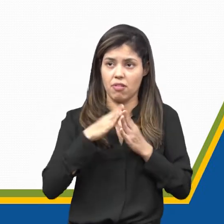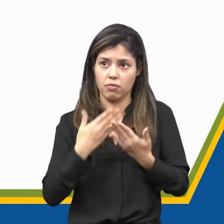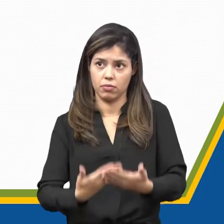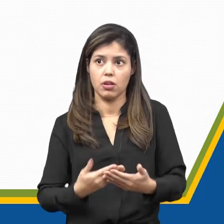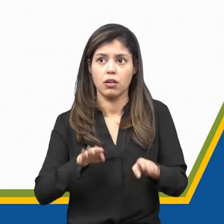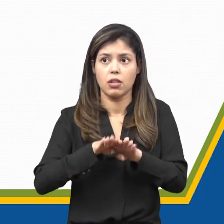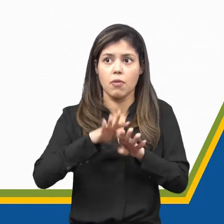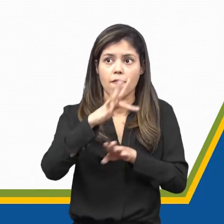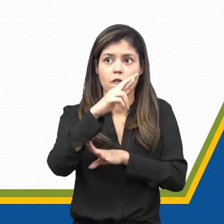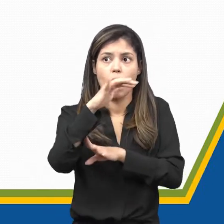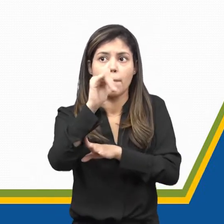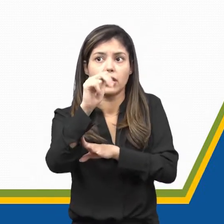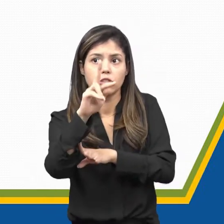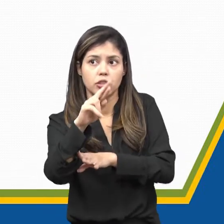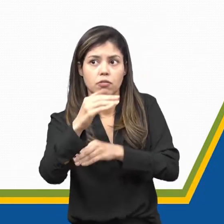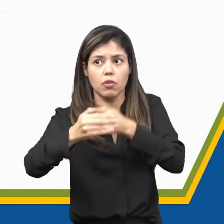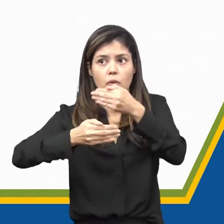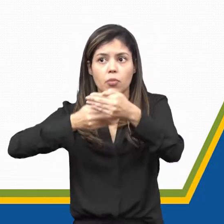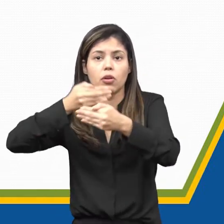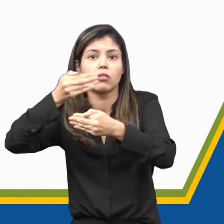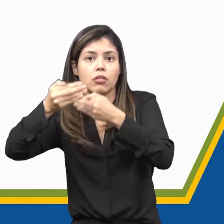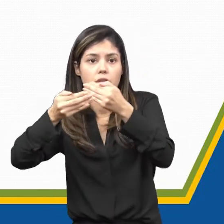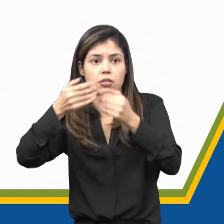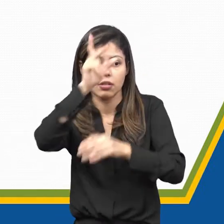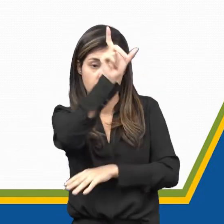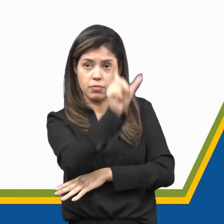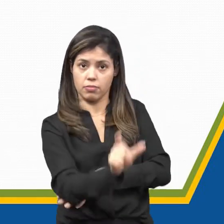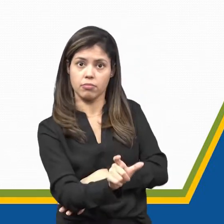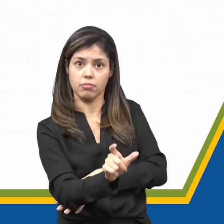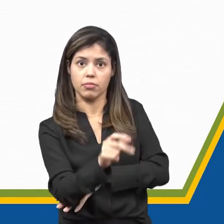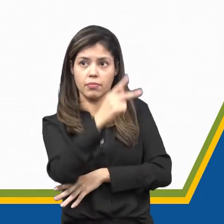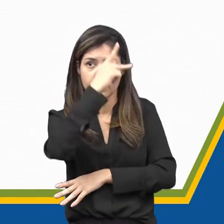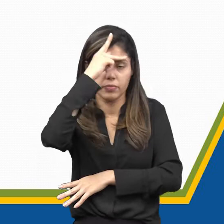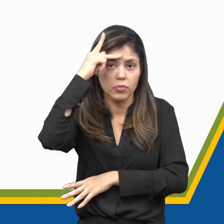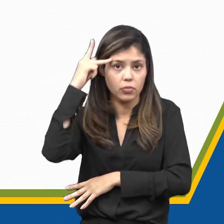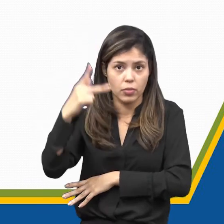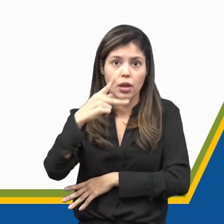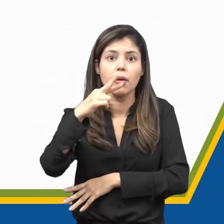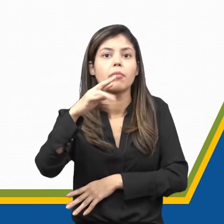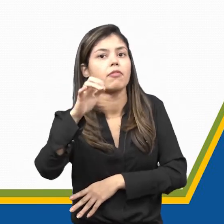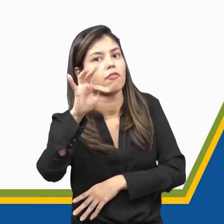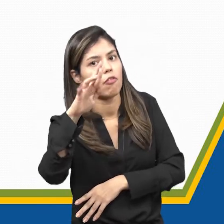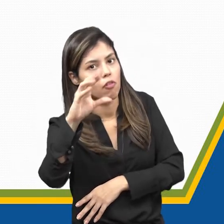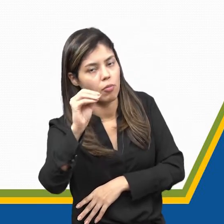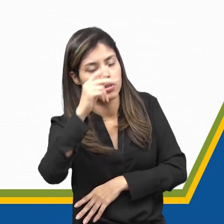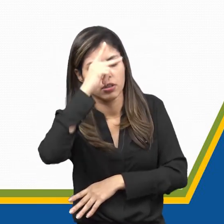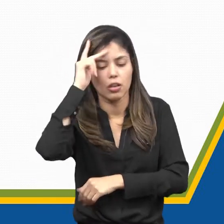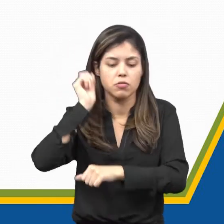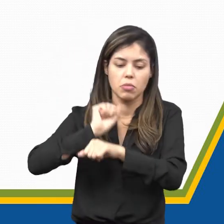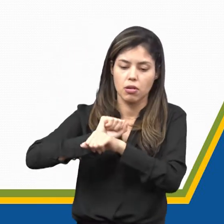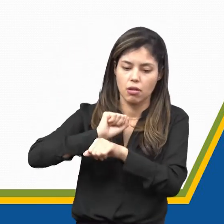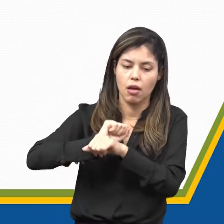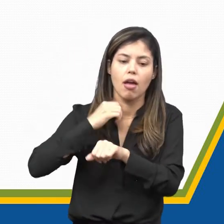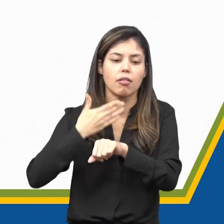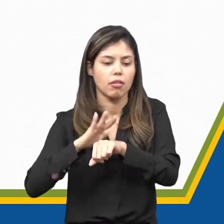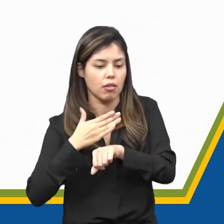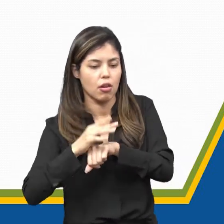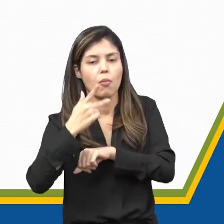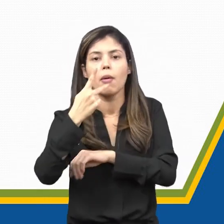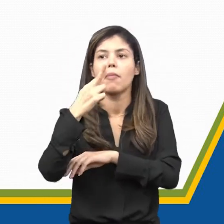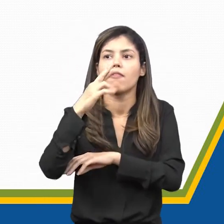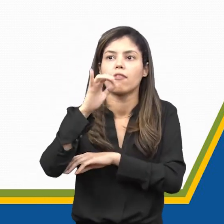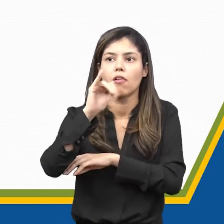Formativa, o progresso da performance, se assim for o esperado pela pessoa, se ela está treinando para